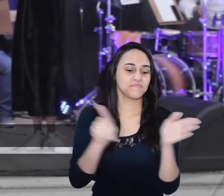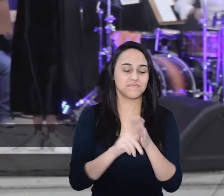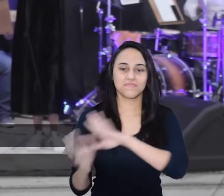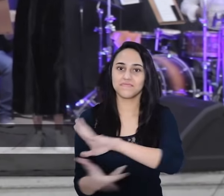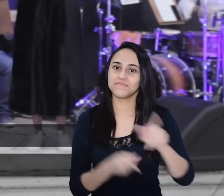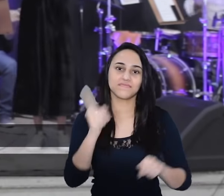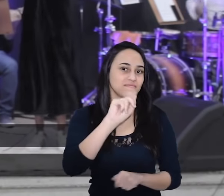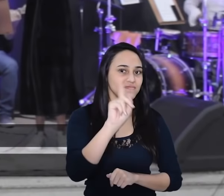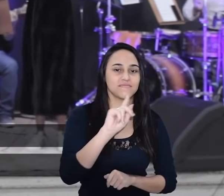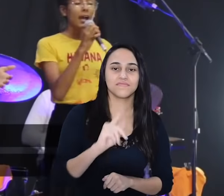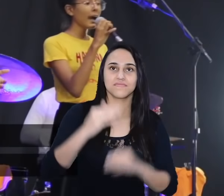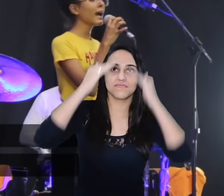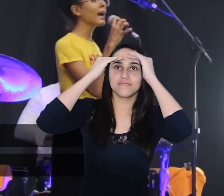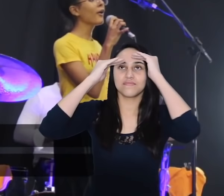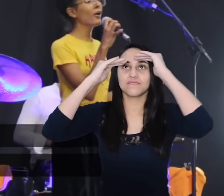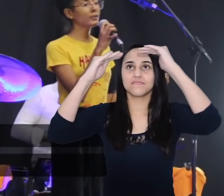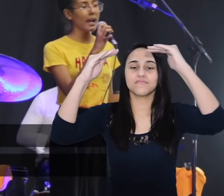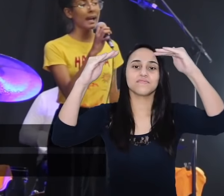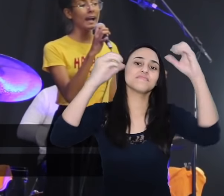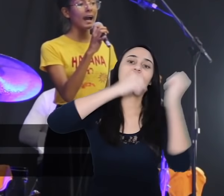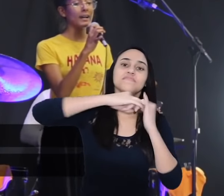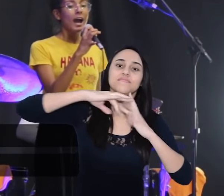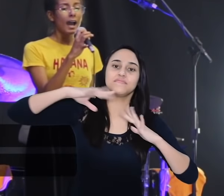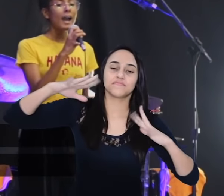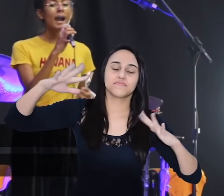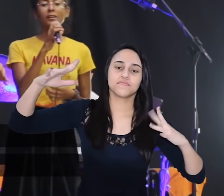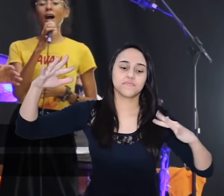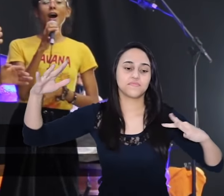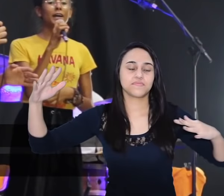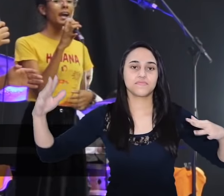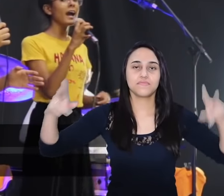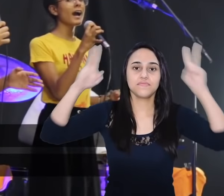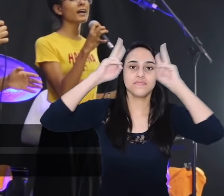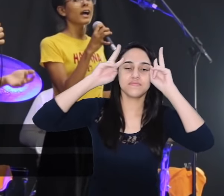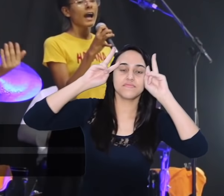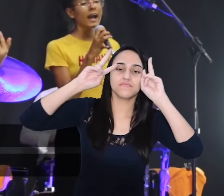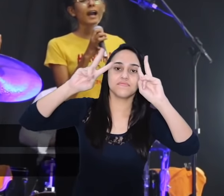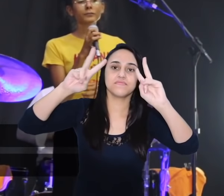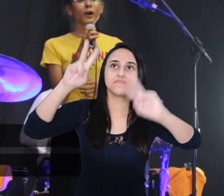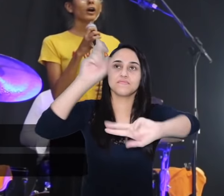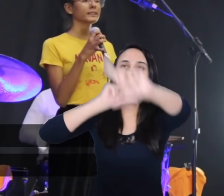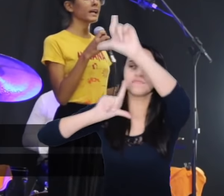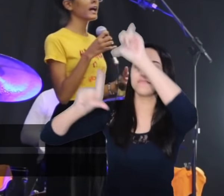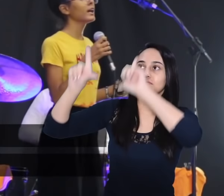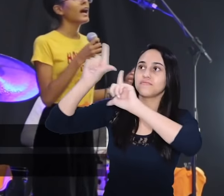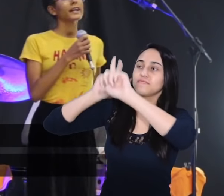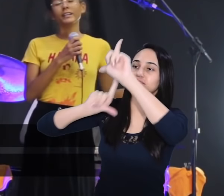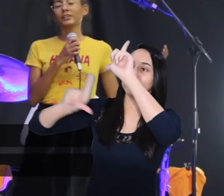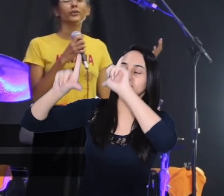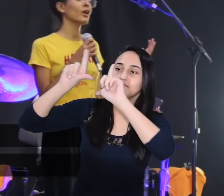Não sou do mundo, não. A honra, a glória, a